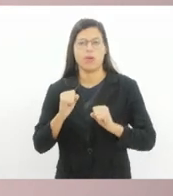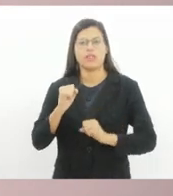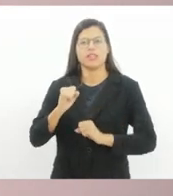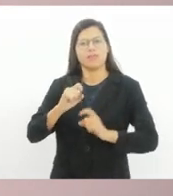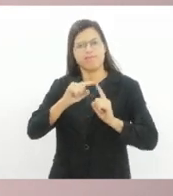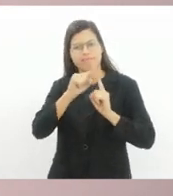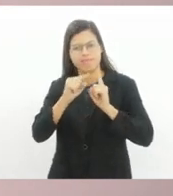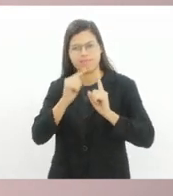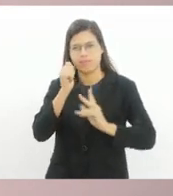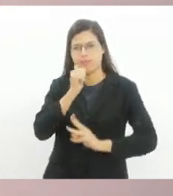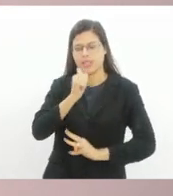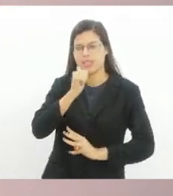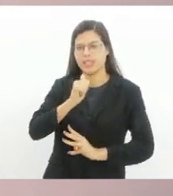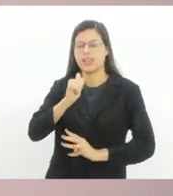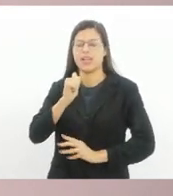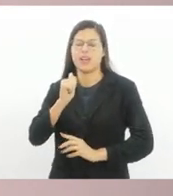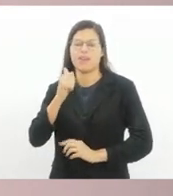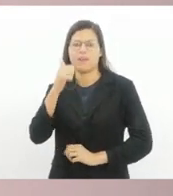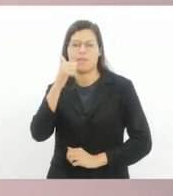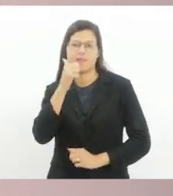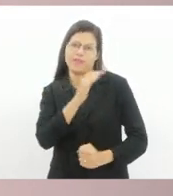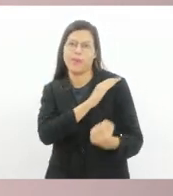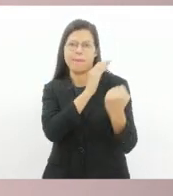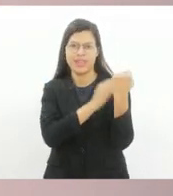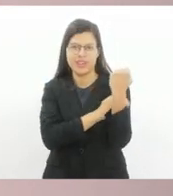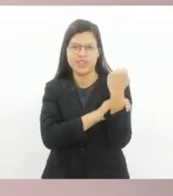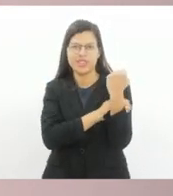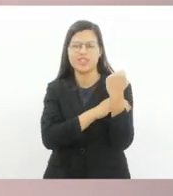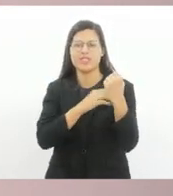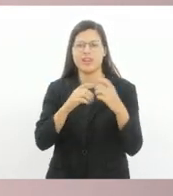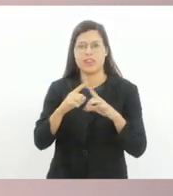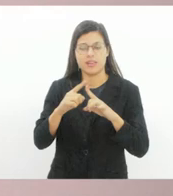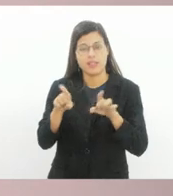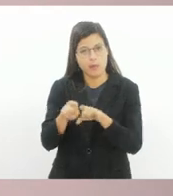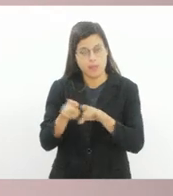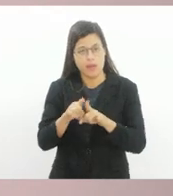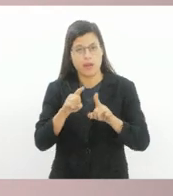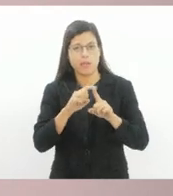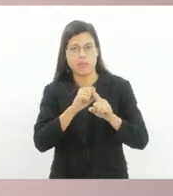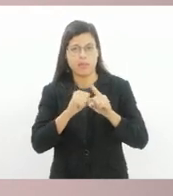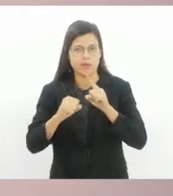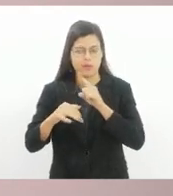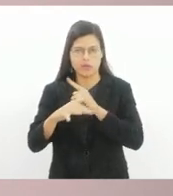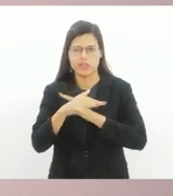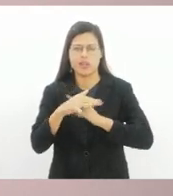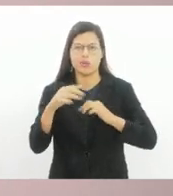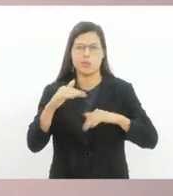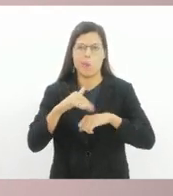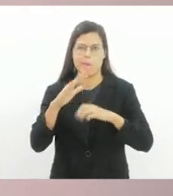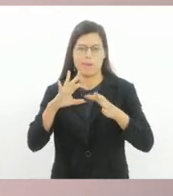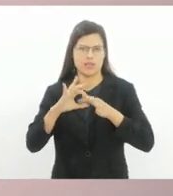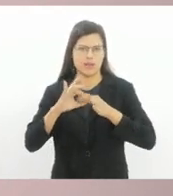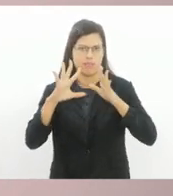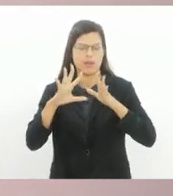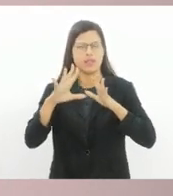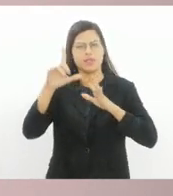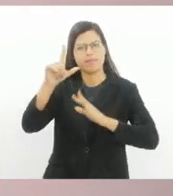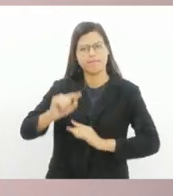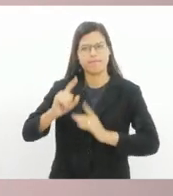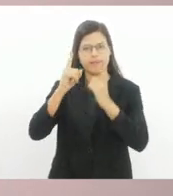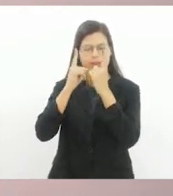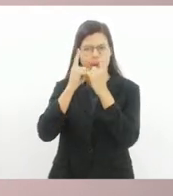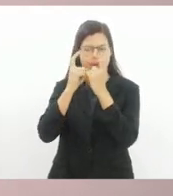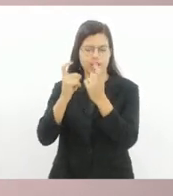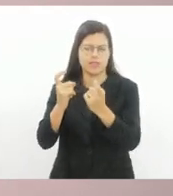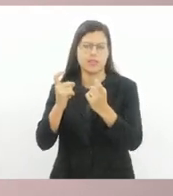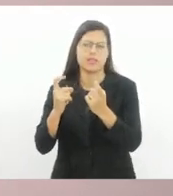feministas, mas também gestando uma sociedade, né, enfim, com um pouco mais de liberdade e menos violência para as nossas meninas e